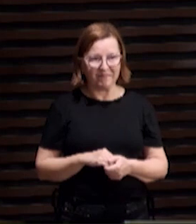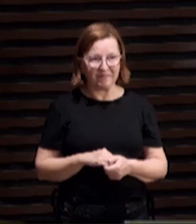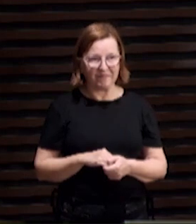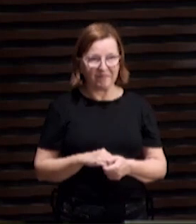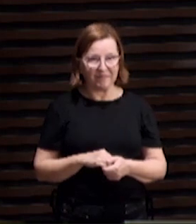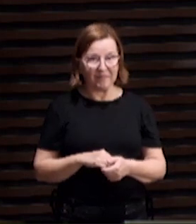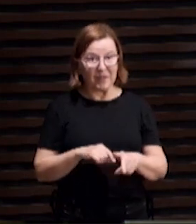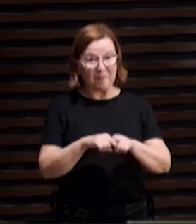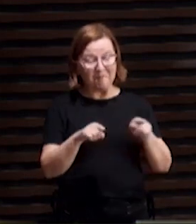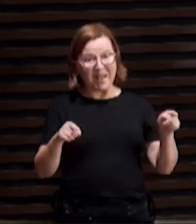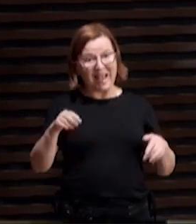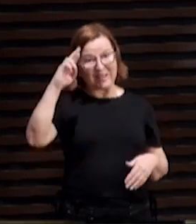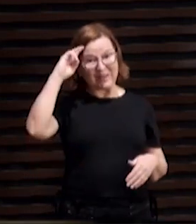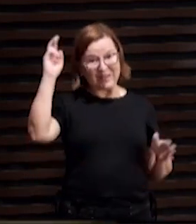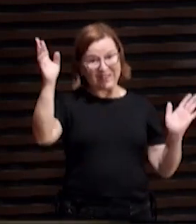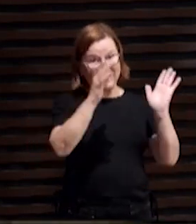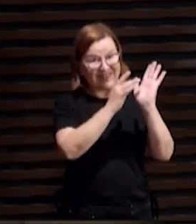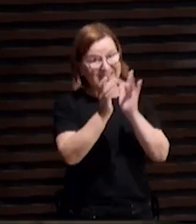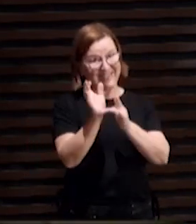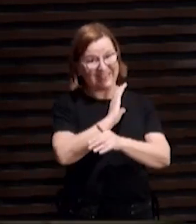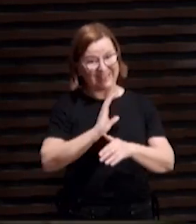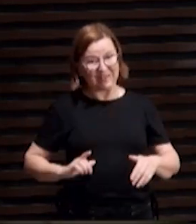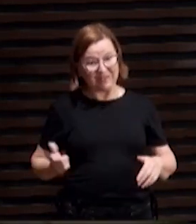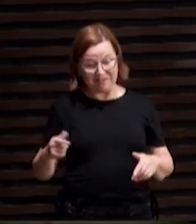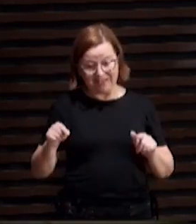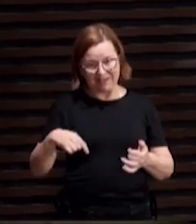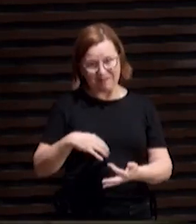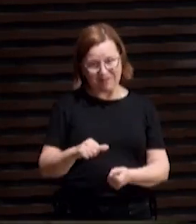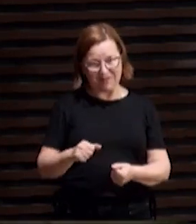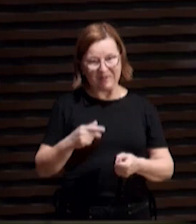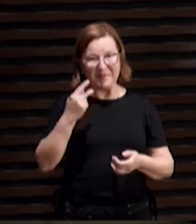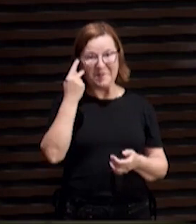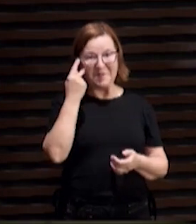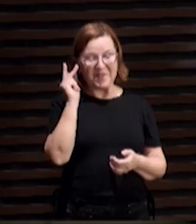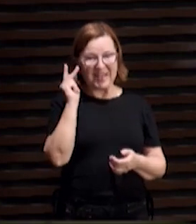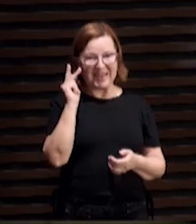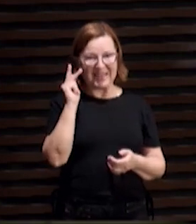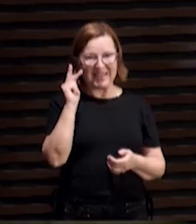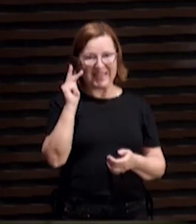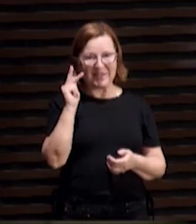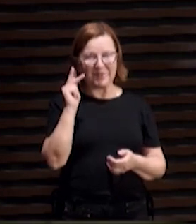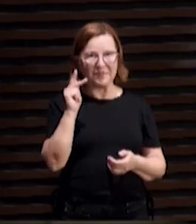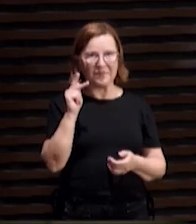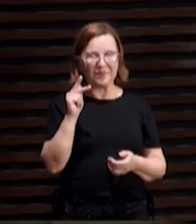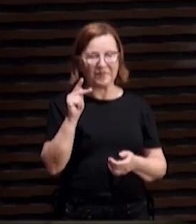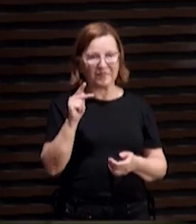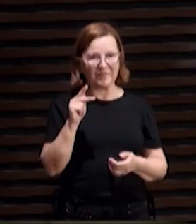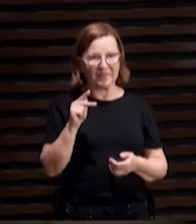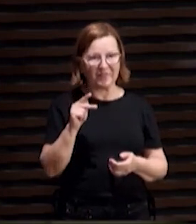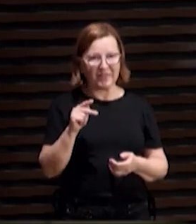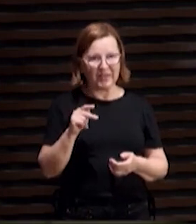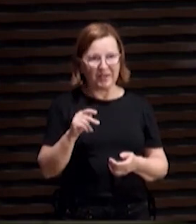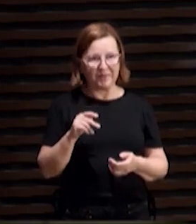Mas esse Senhor Jesus Cristo veio a esse mundo para transferir do Pai, que Ele é a exata